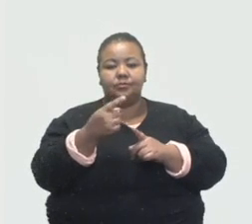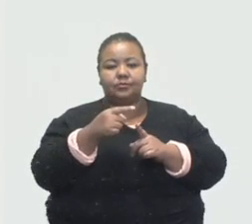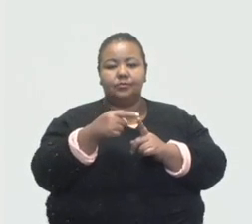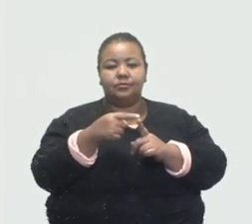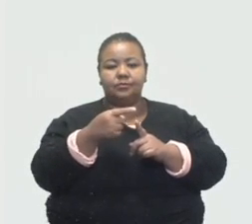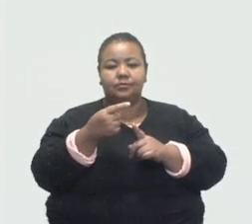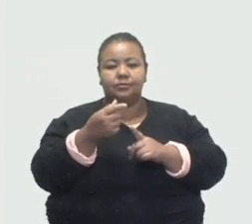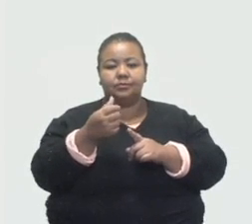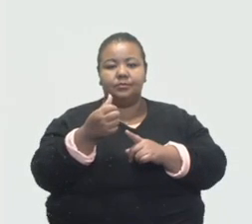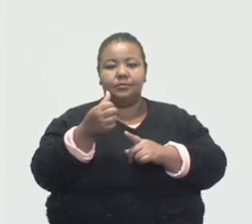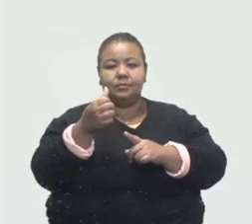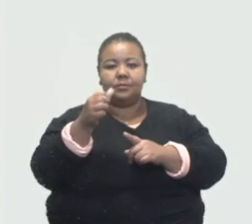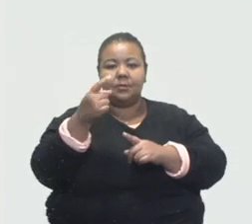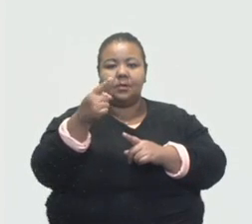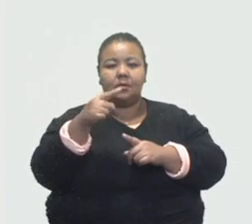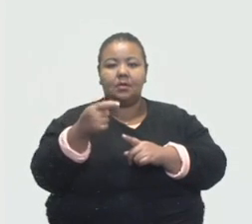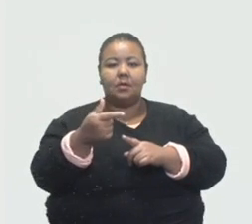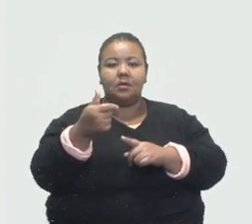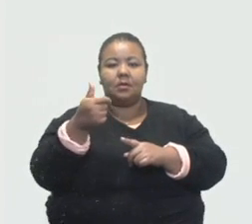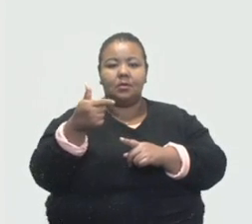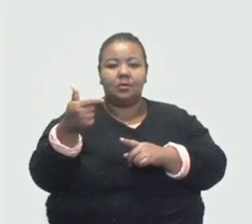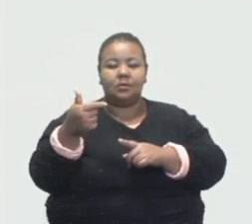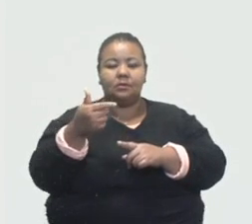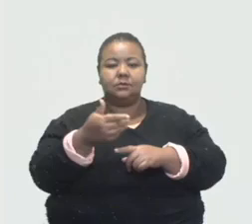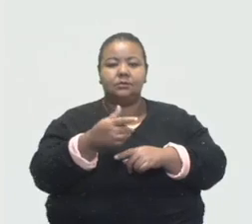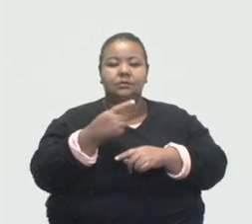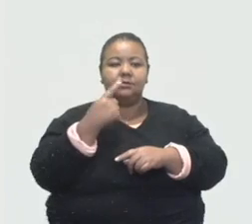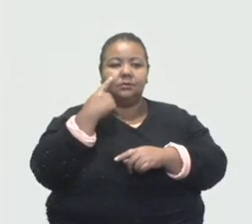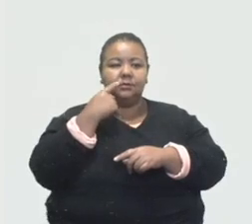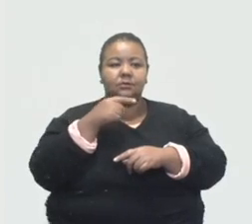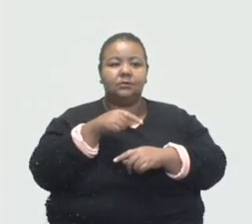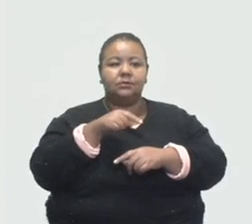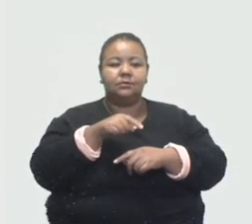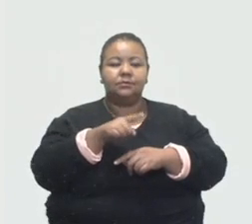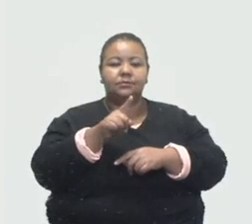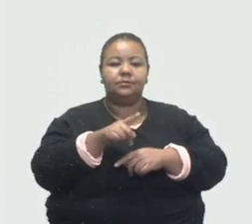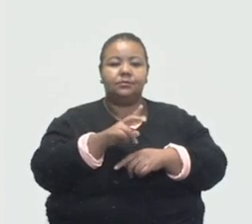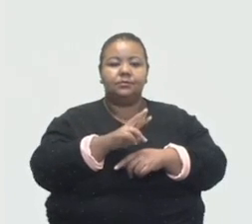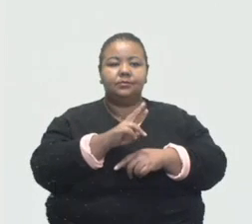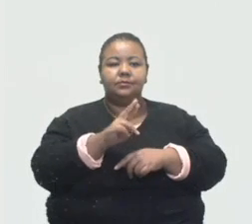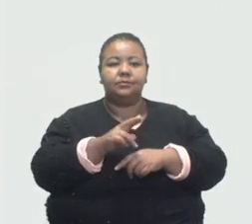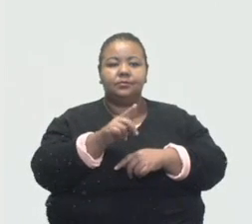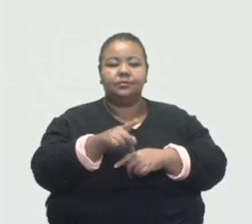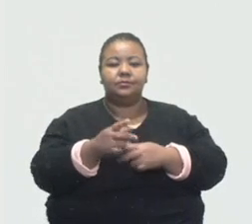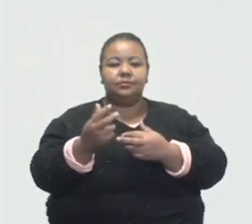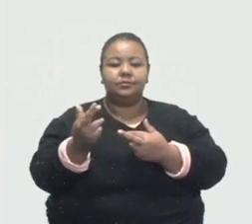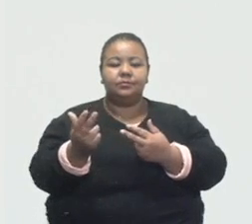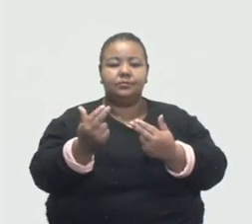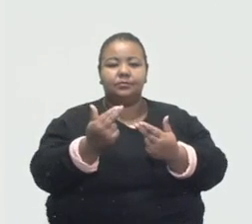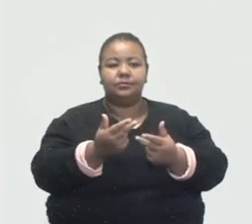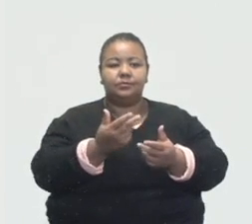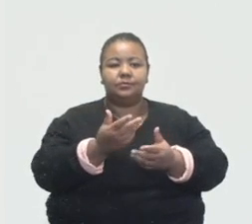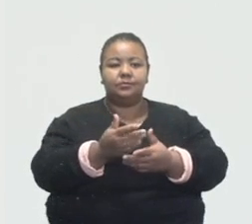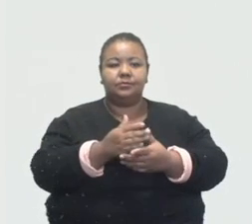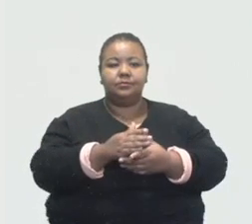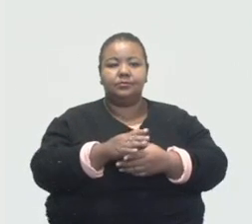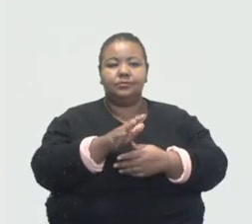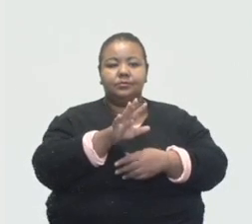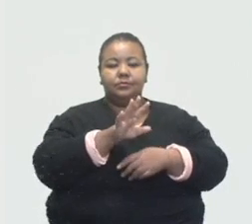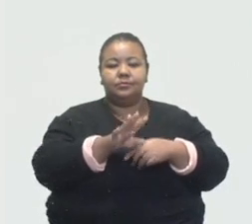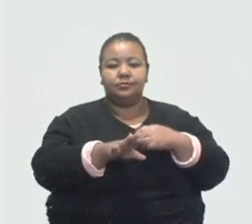encontramos como resposta isso. Nós temos o quê? Que essa resposta é a mesma coisa que se eu pegasse o